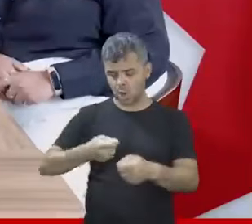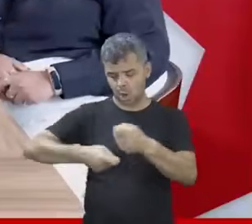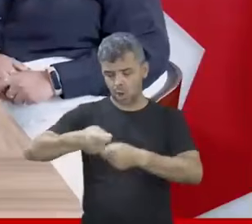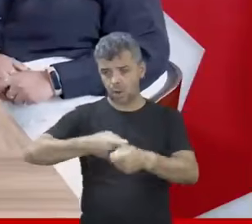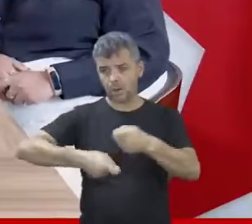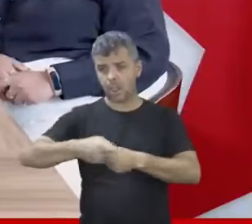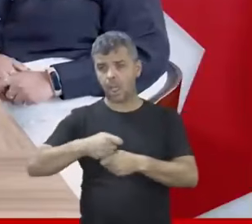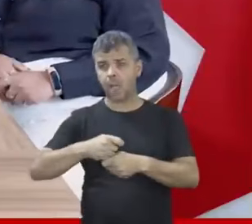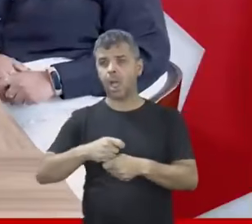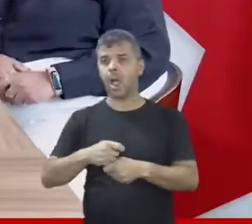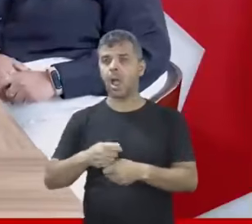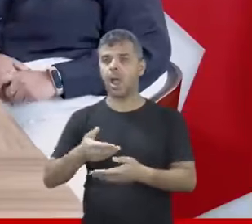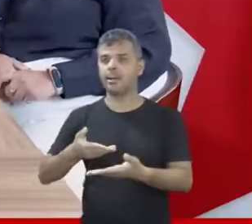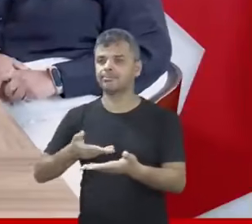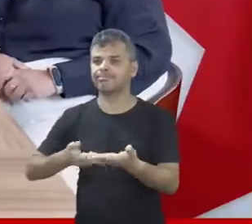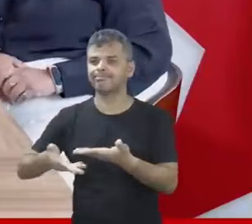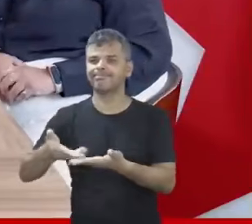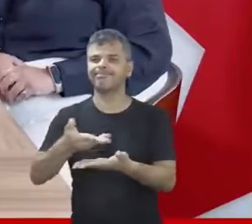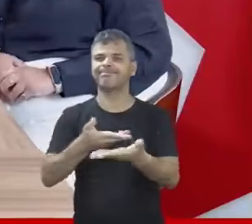que a mudança